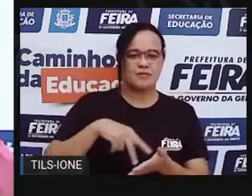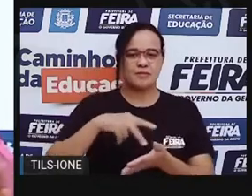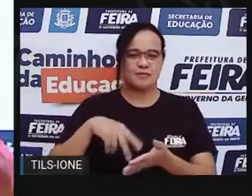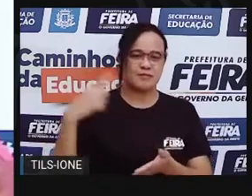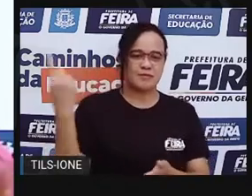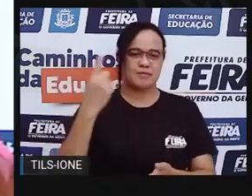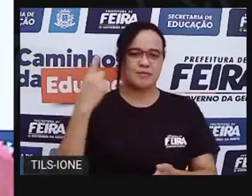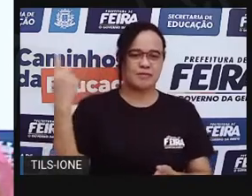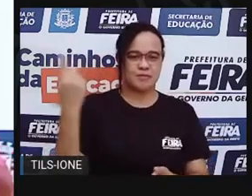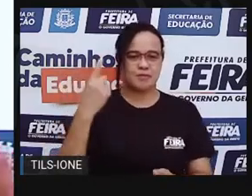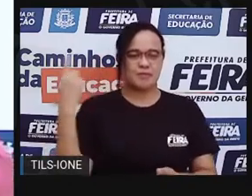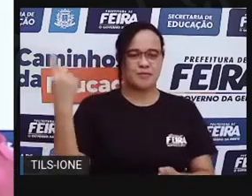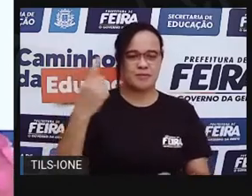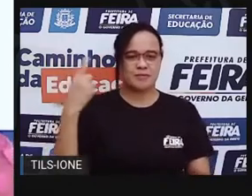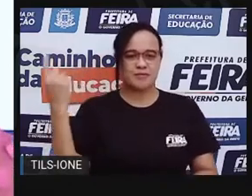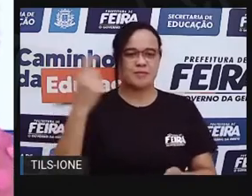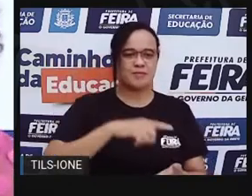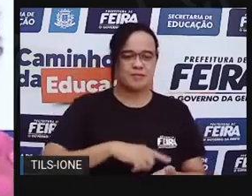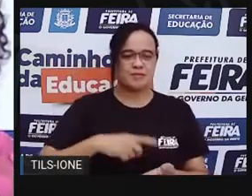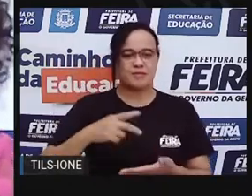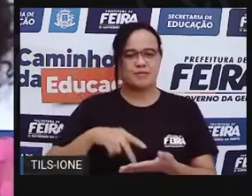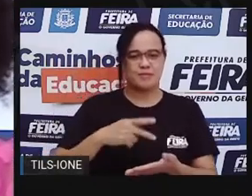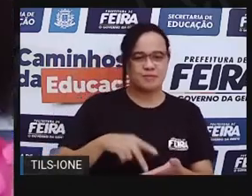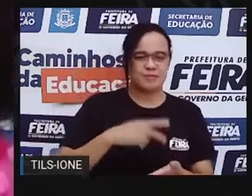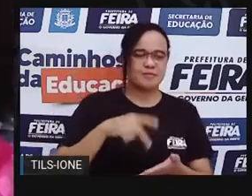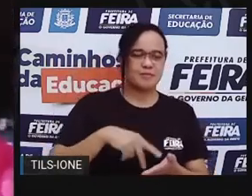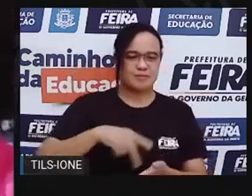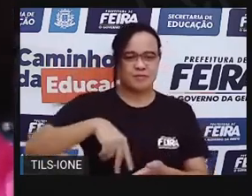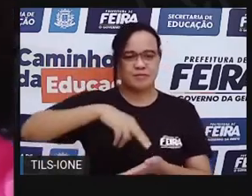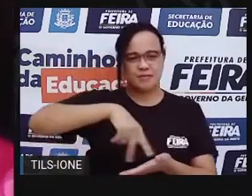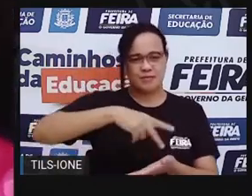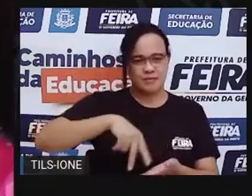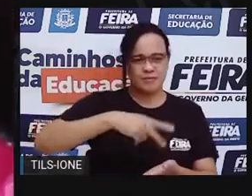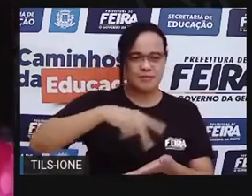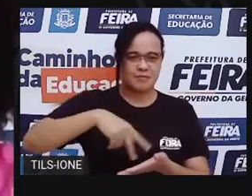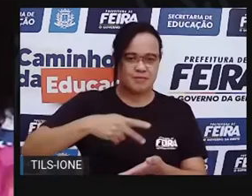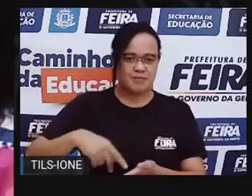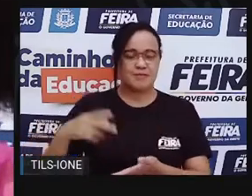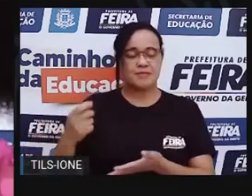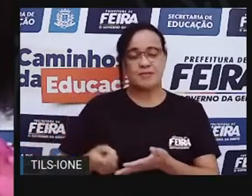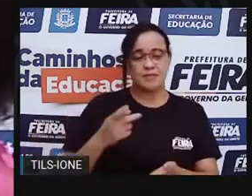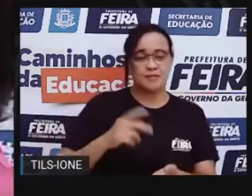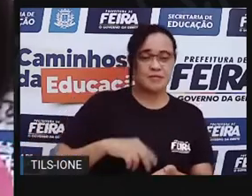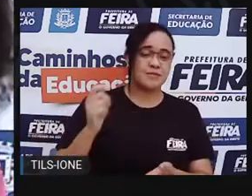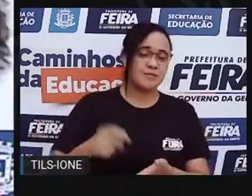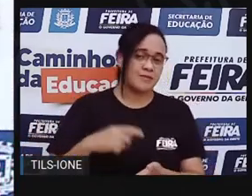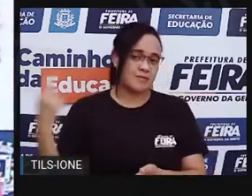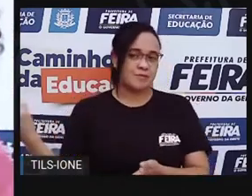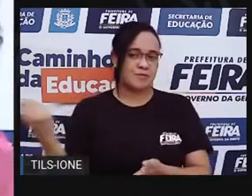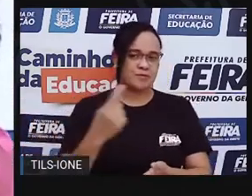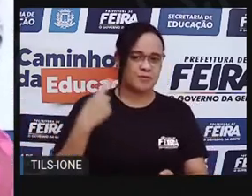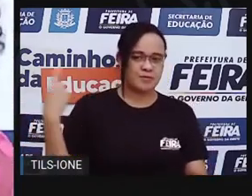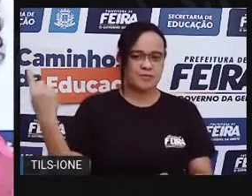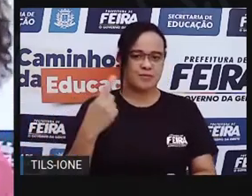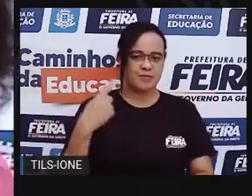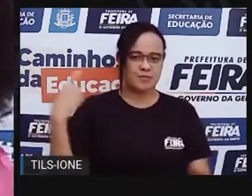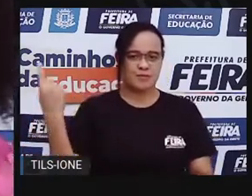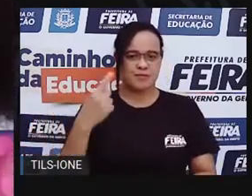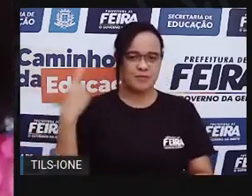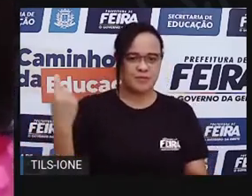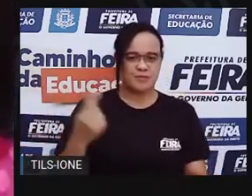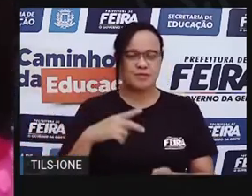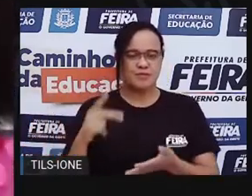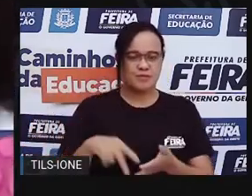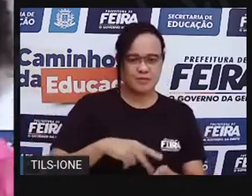Roda peão, bandeia peão. A menina não é capaz de rodar o peão no